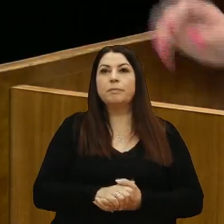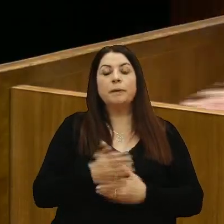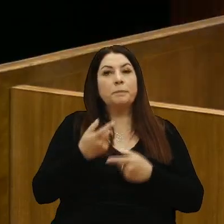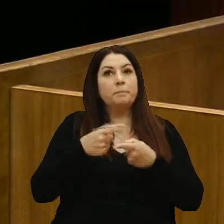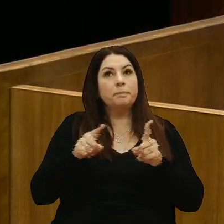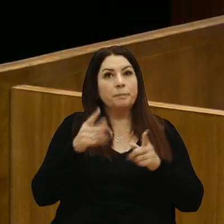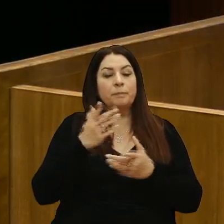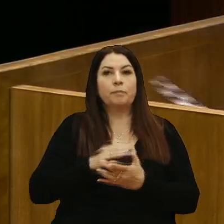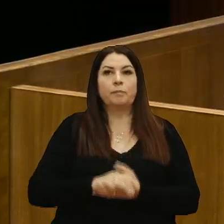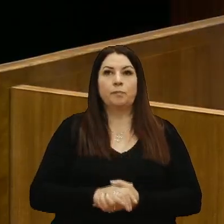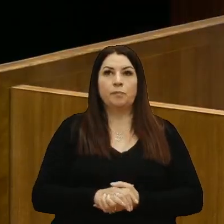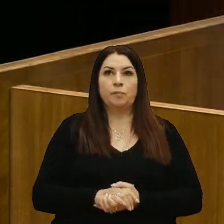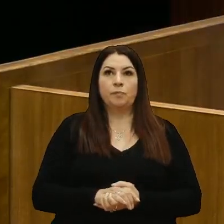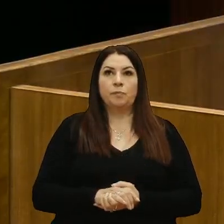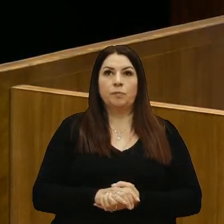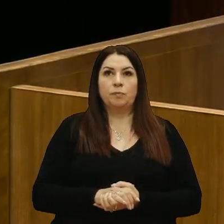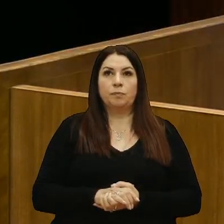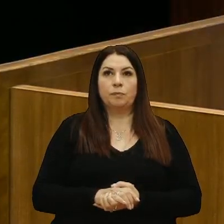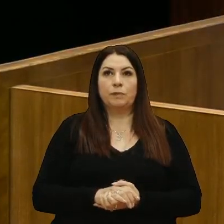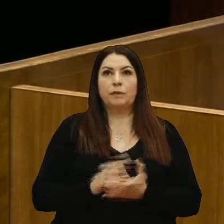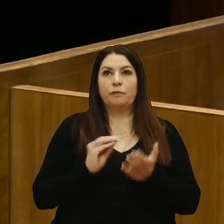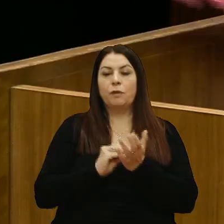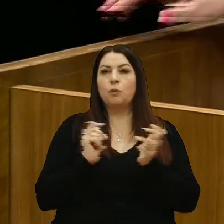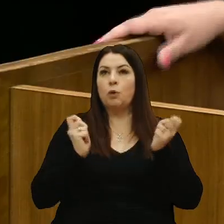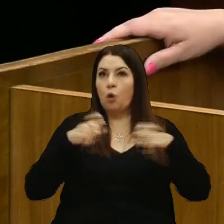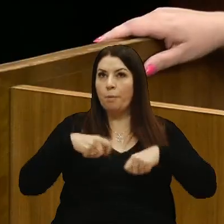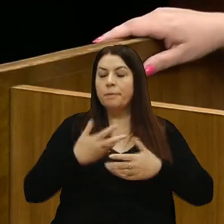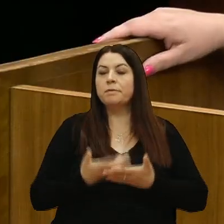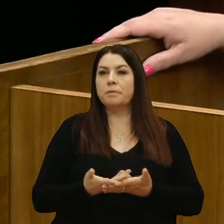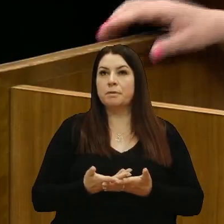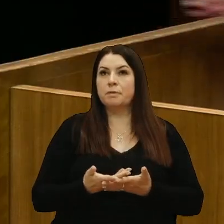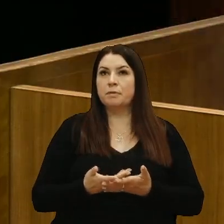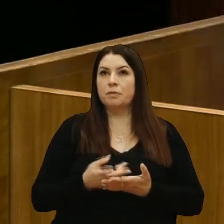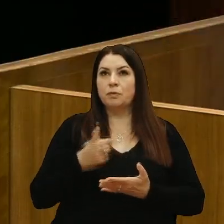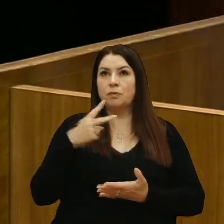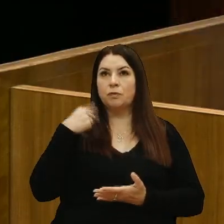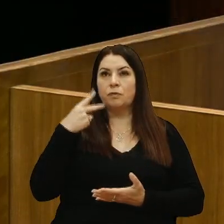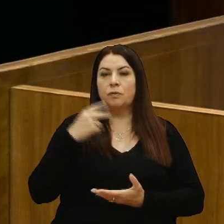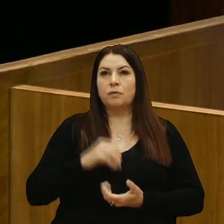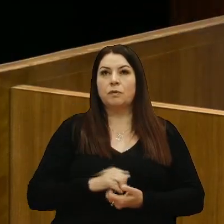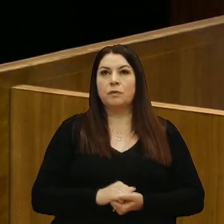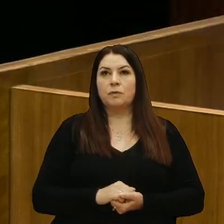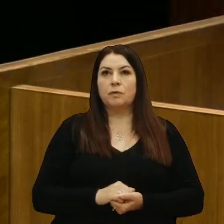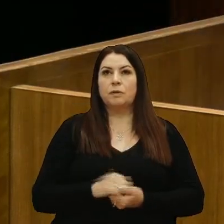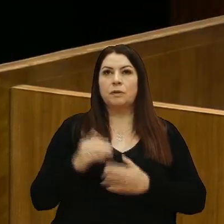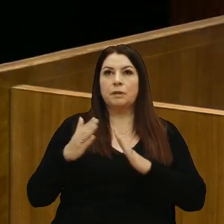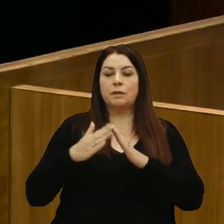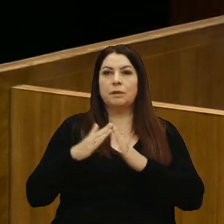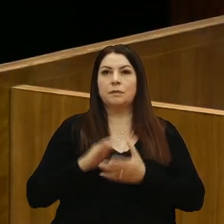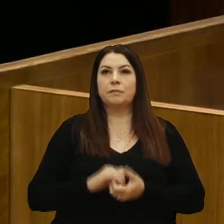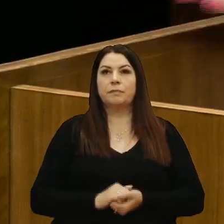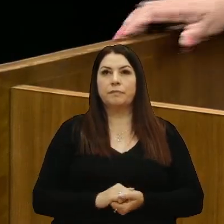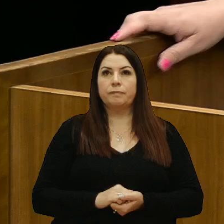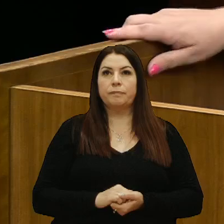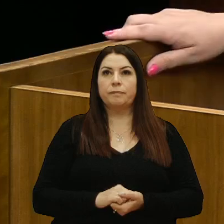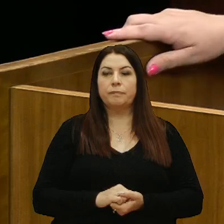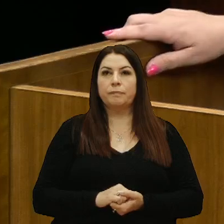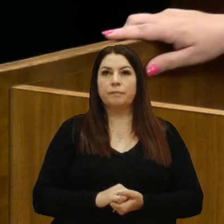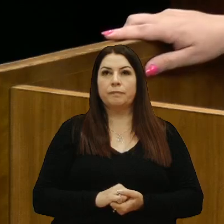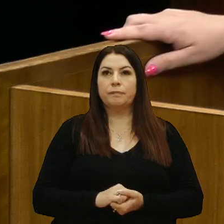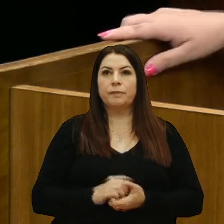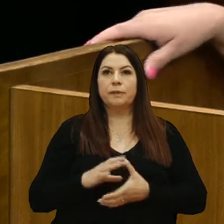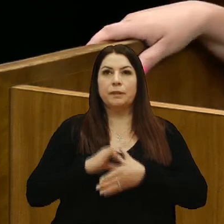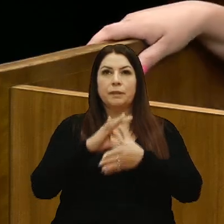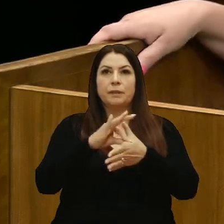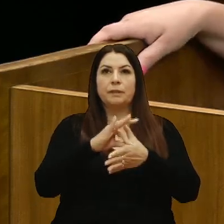Porém, né, a incompetência de um vereador dessa casa, digo, líder